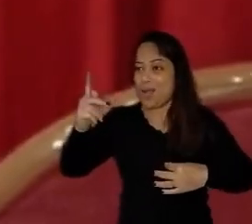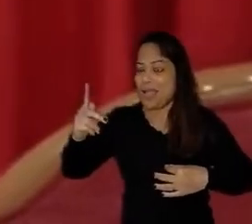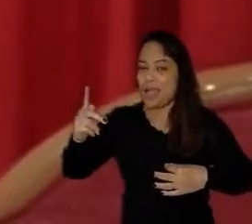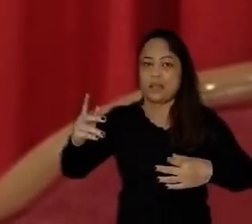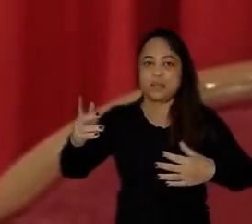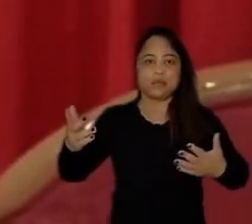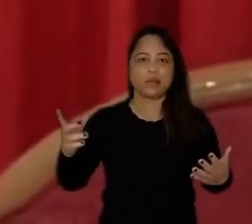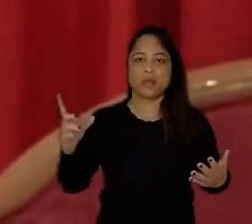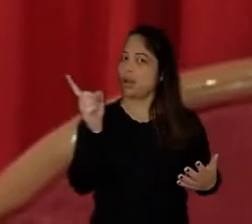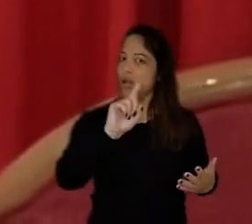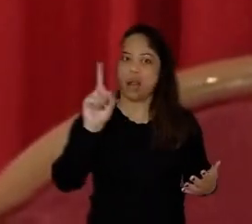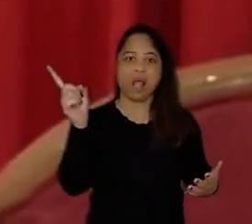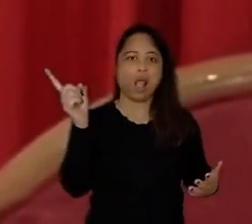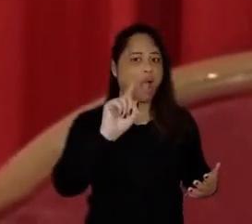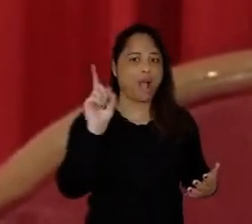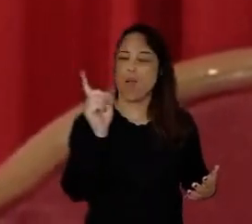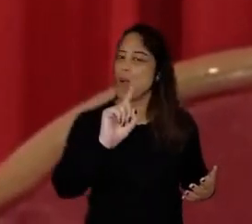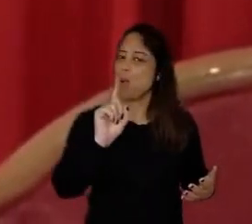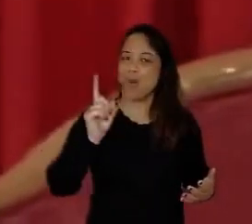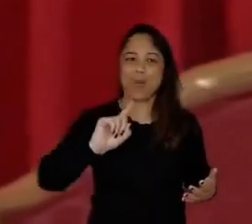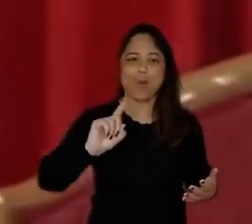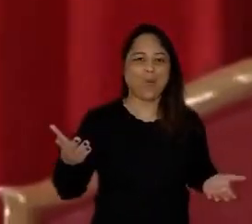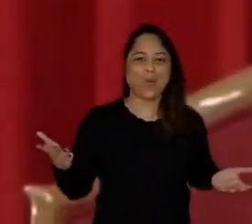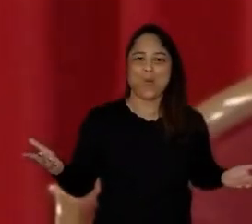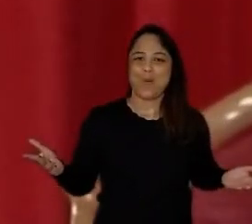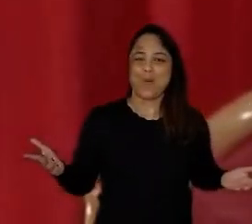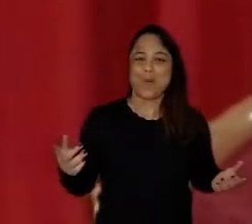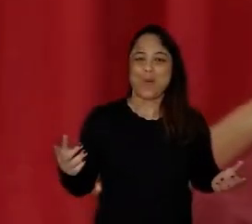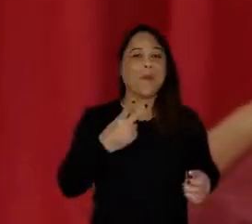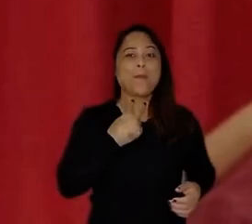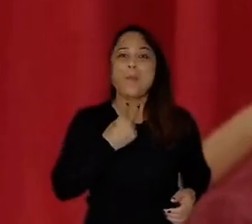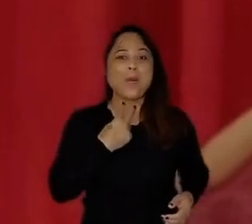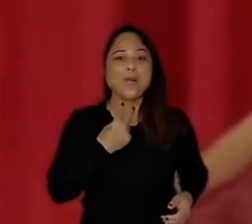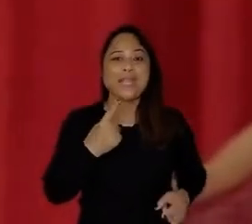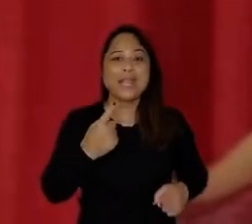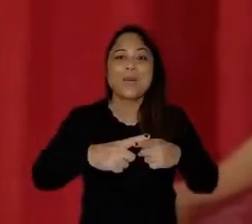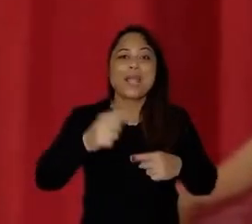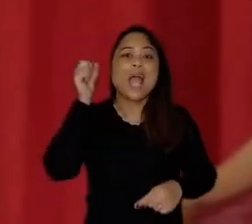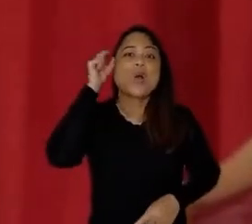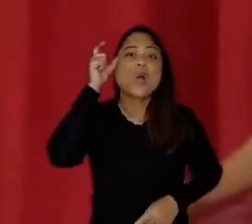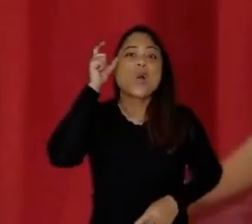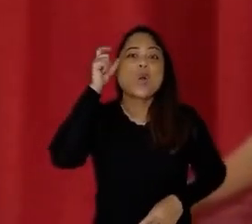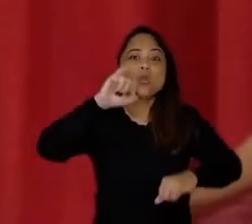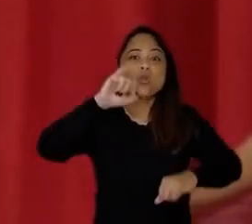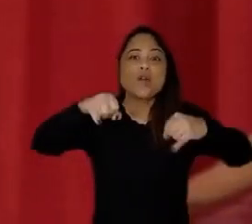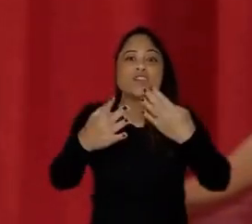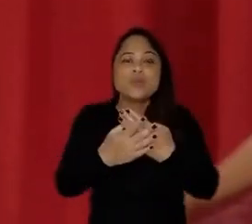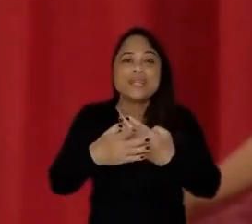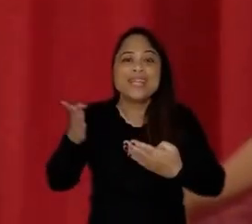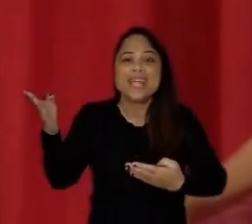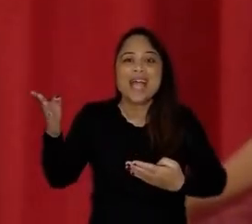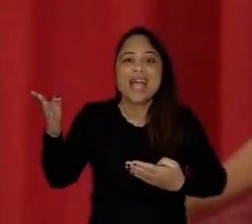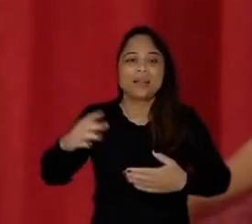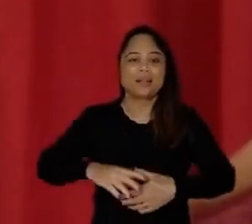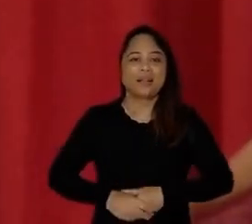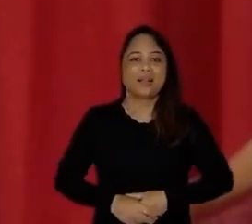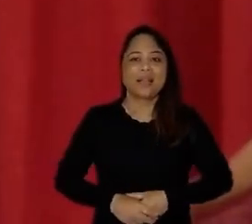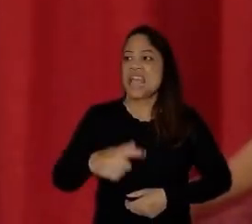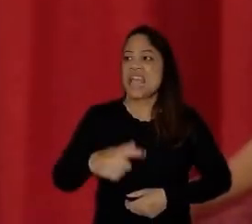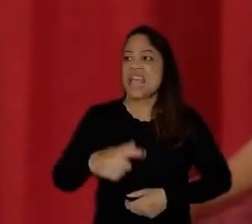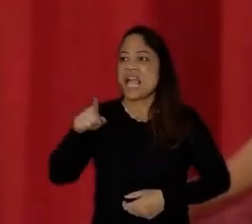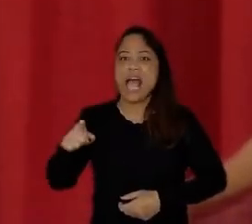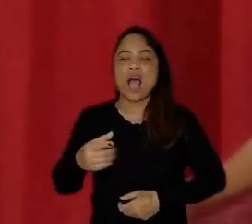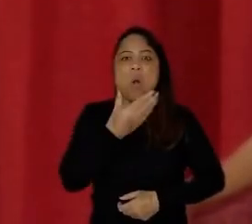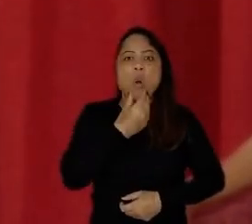que não. É claro que não, até porque a cultura judaica nesse momento é extremamente machista. Talvez